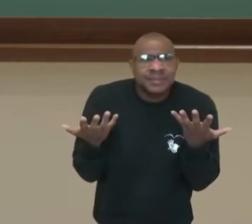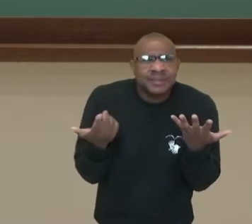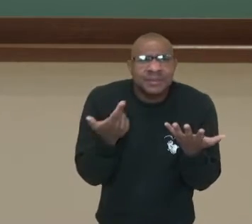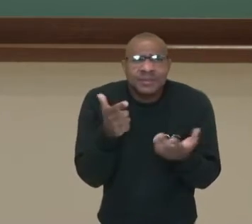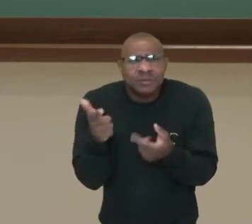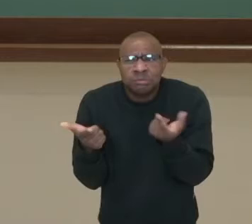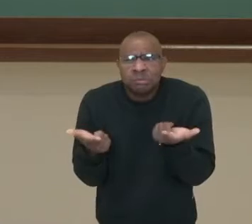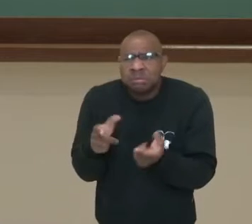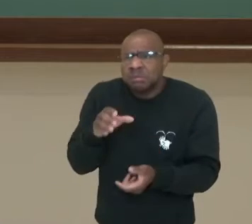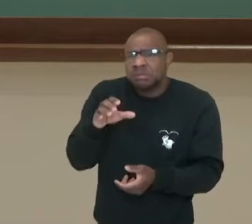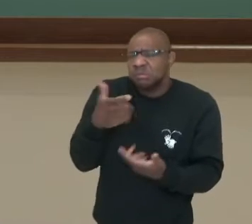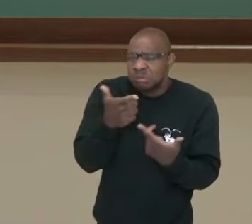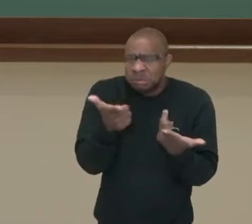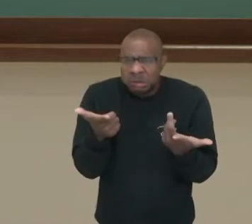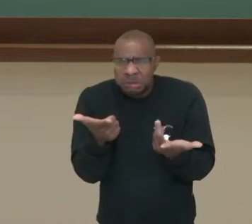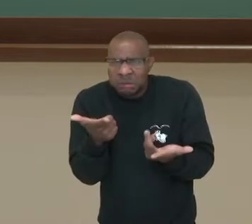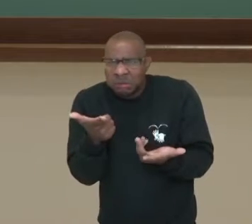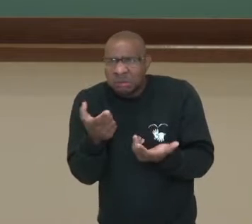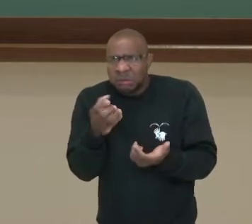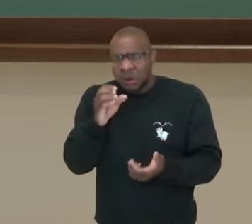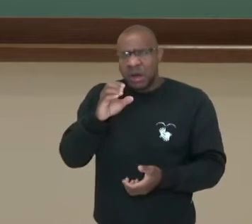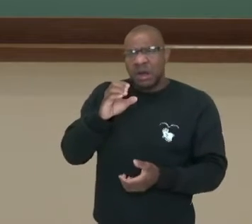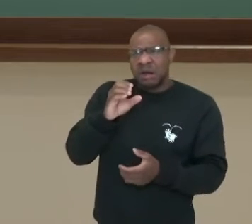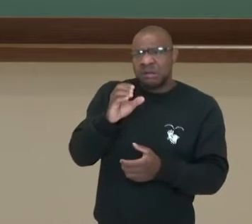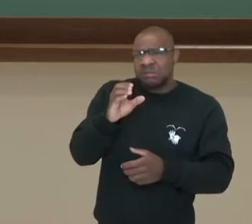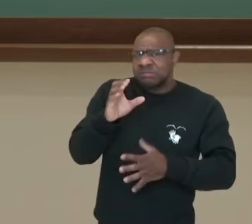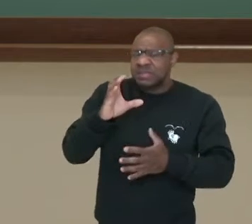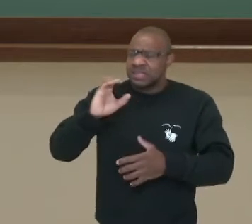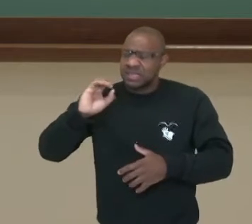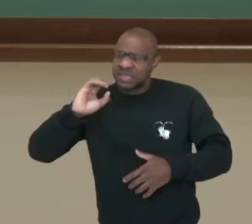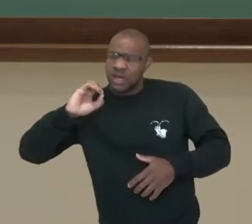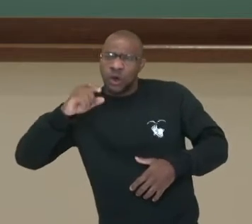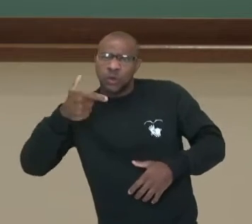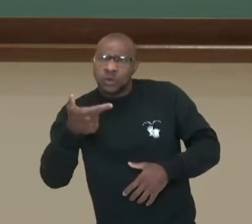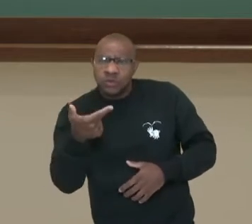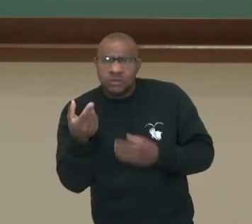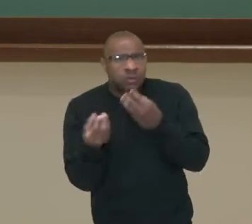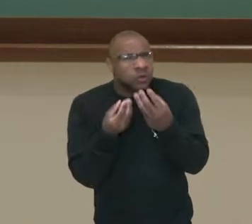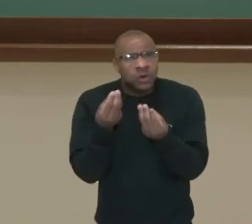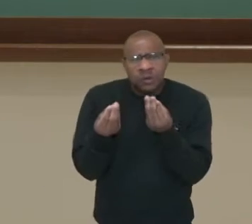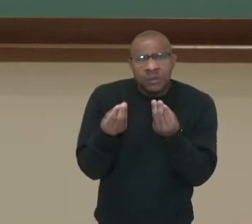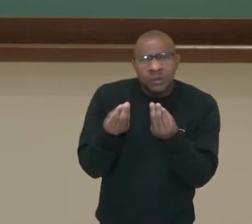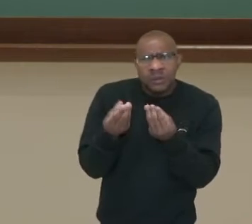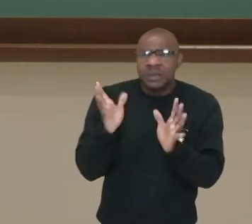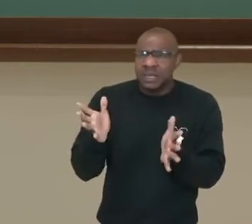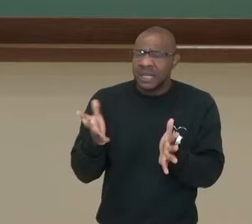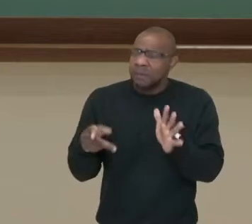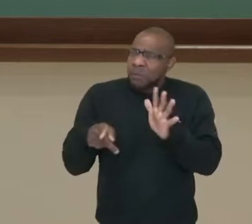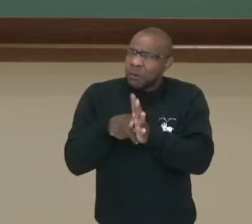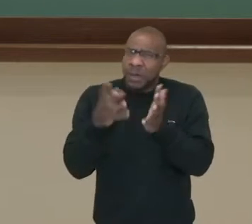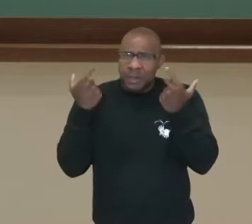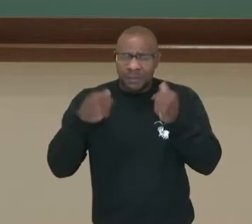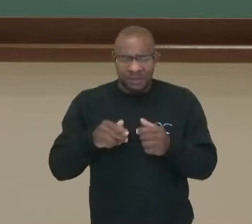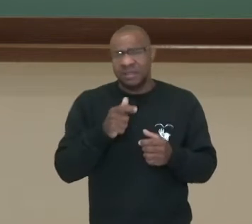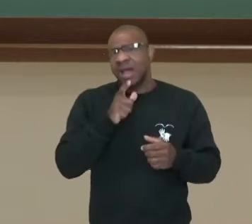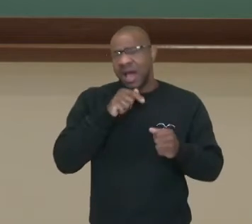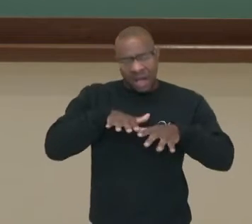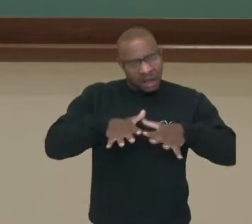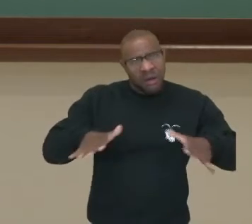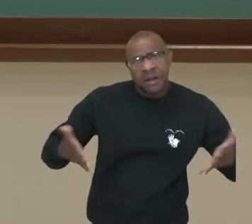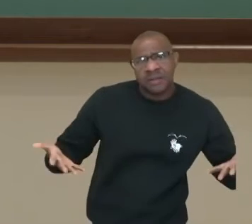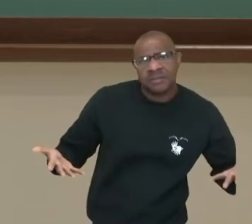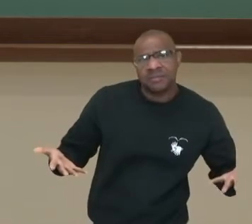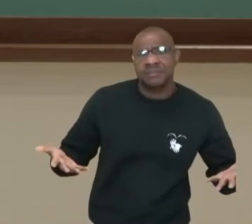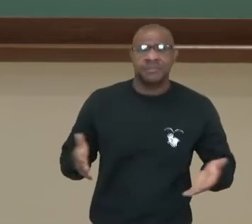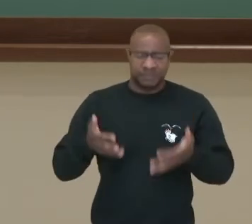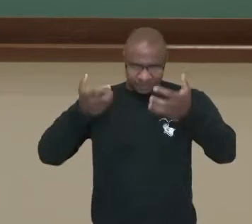o gás carbônico também? E os animais que são aquáticos, como que é essa respiração? E é isso que nós vamos responder na aula de hoje.